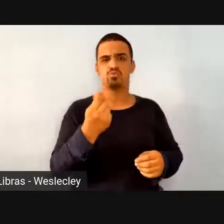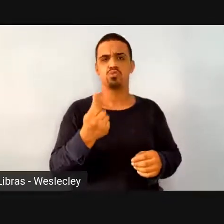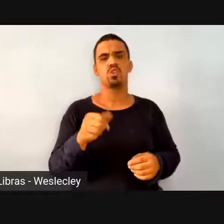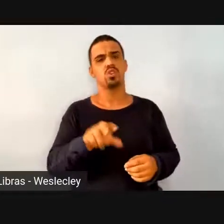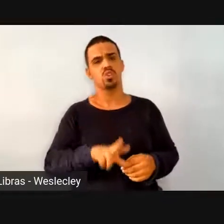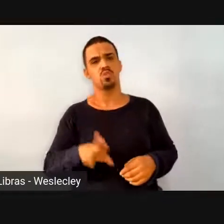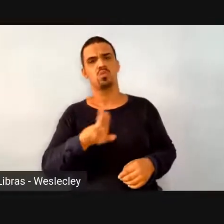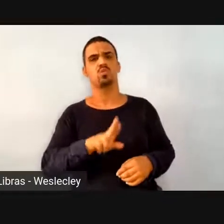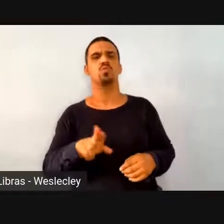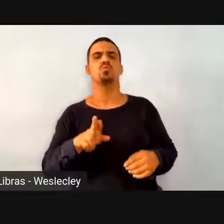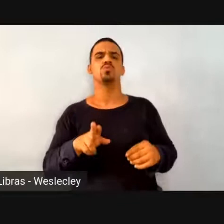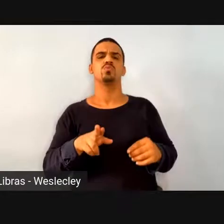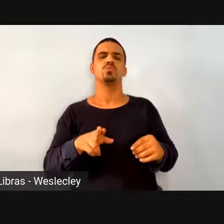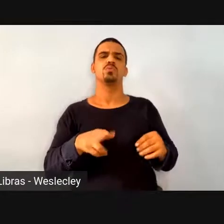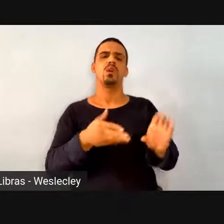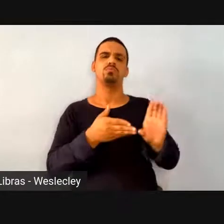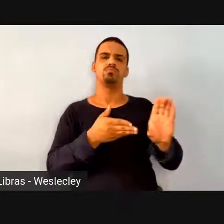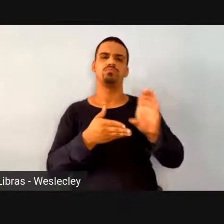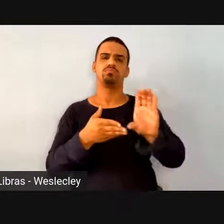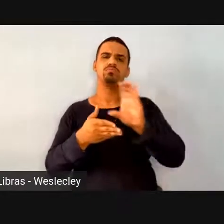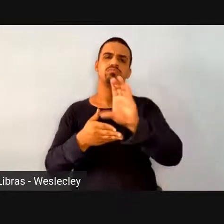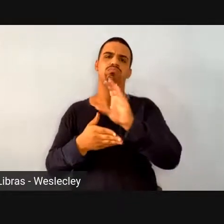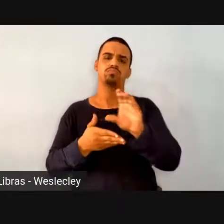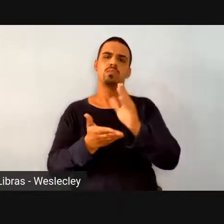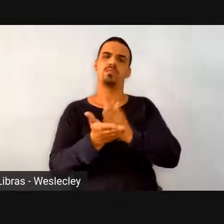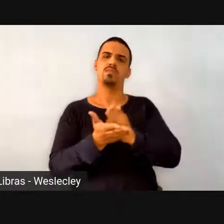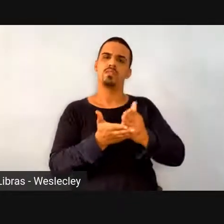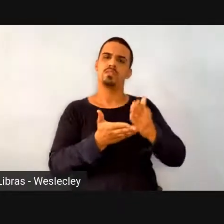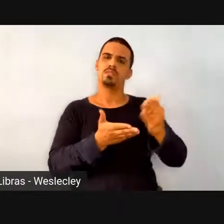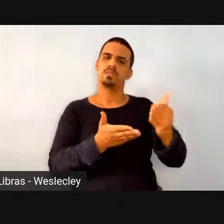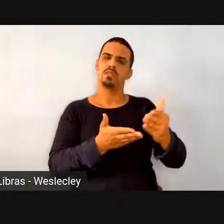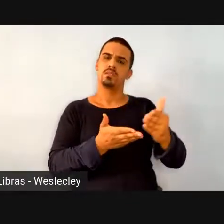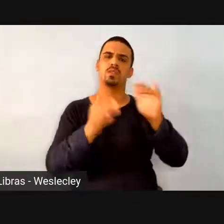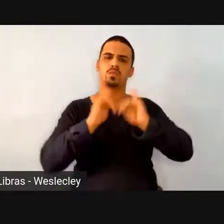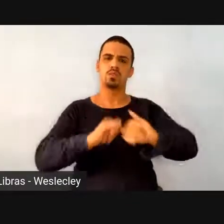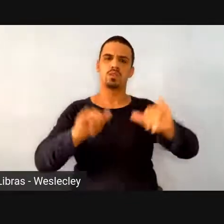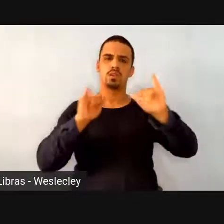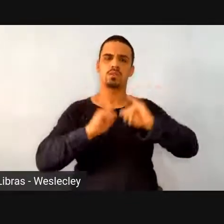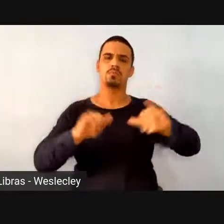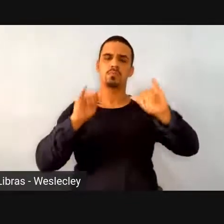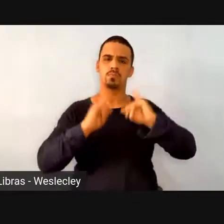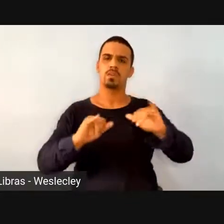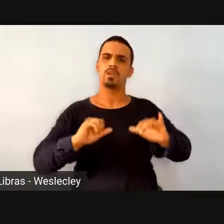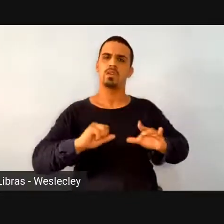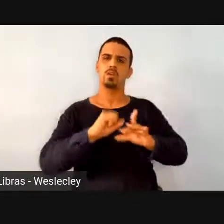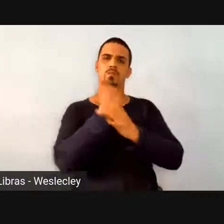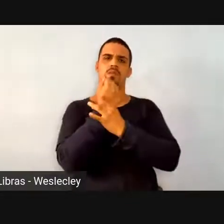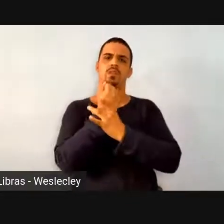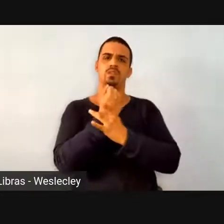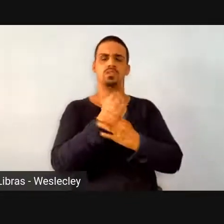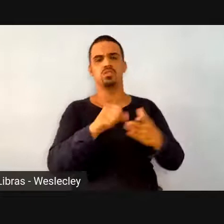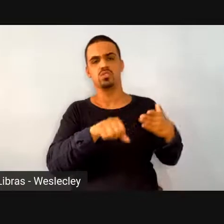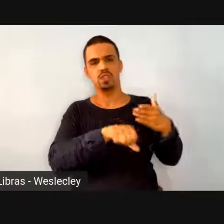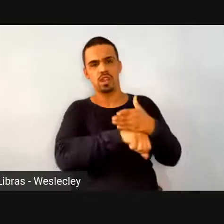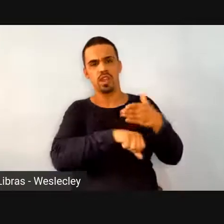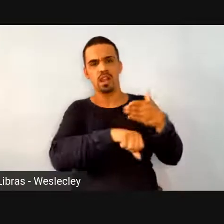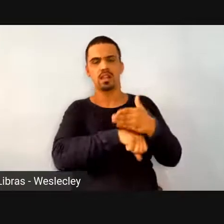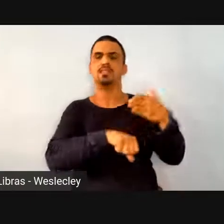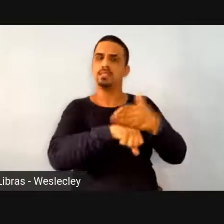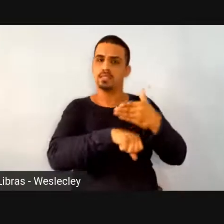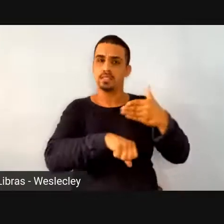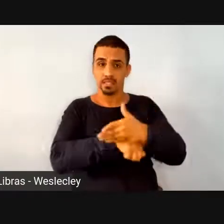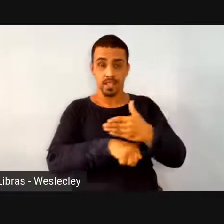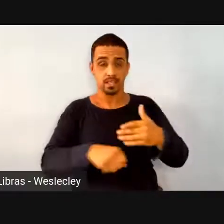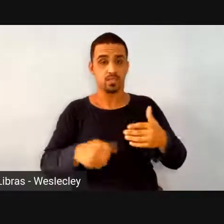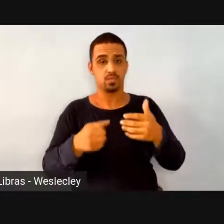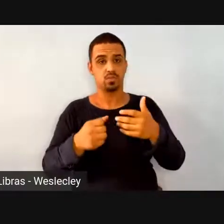via financiamento de campanha, como um meio de se garantir acesso a